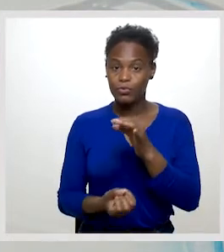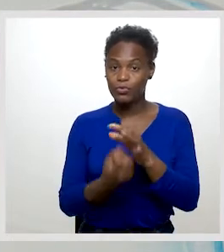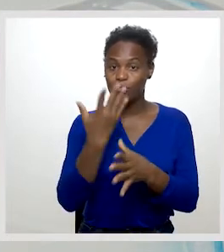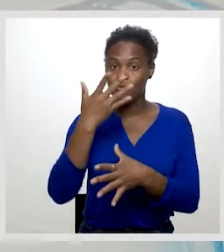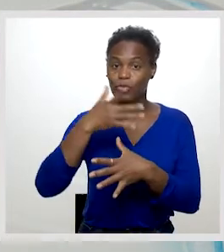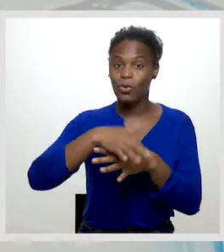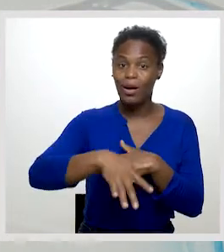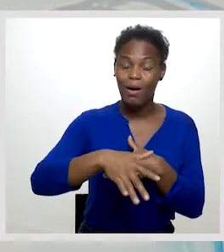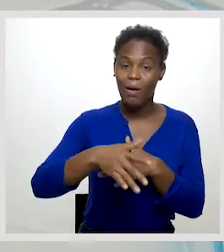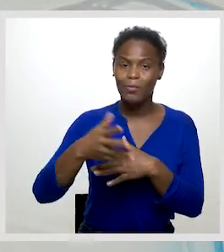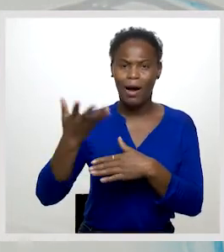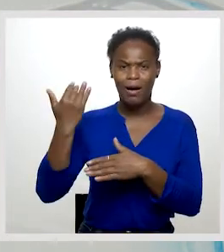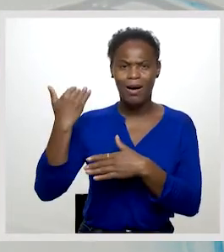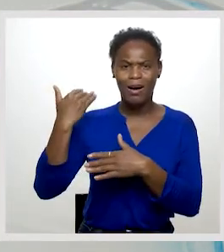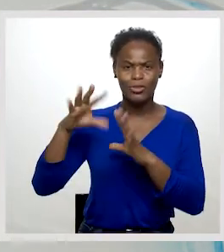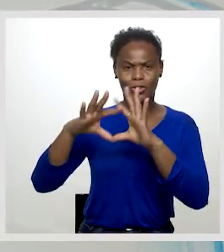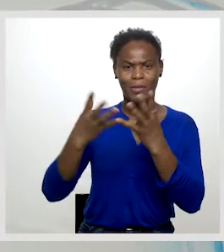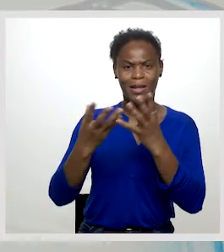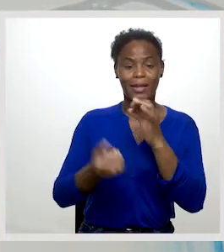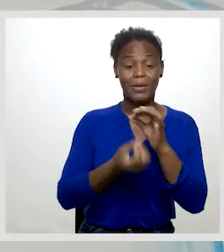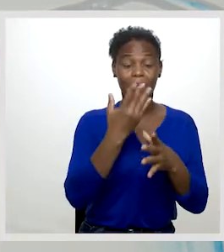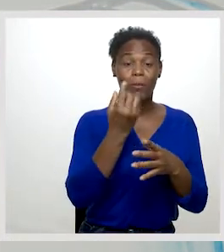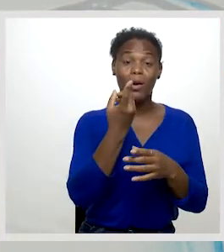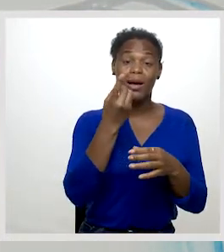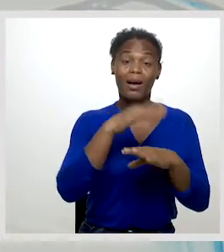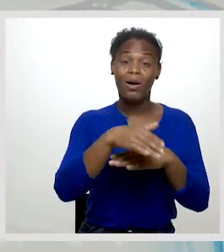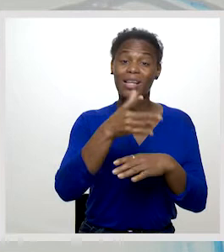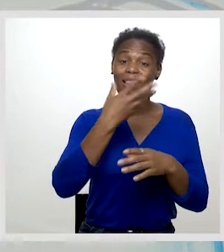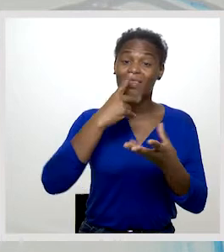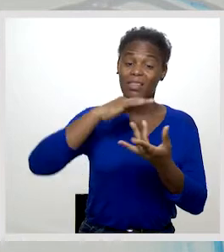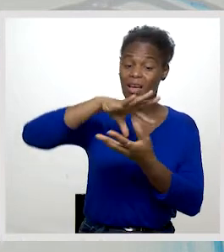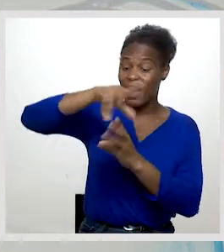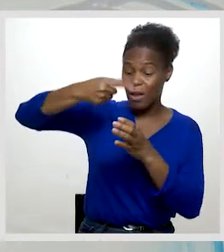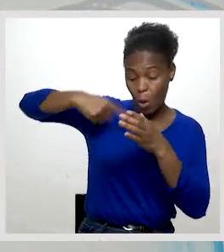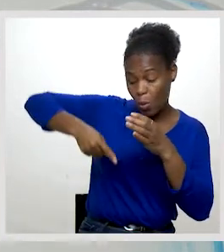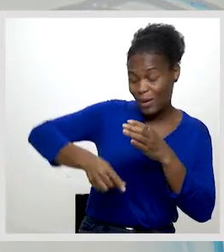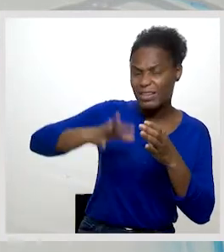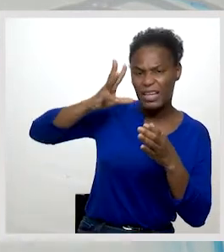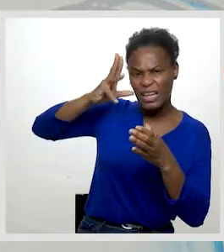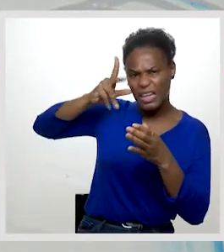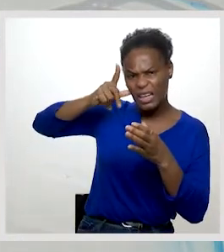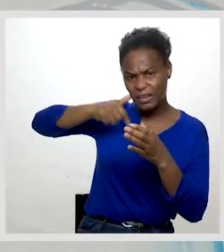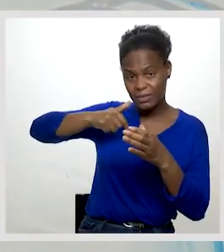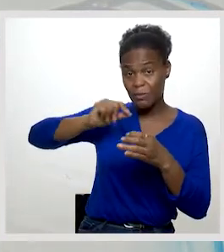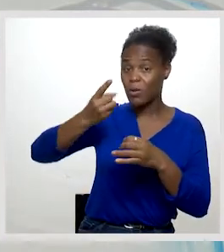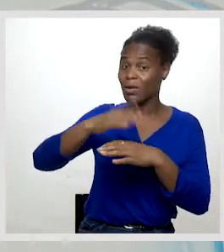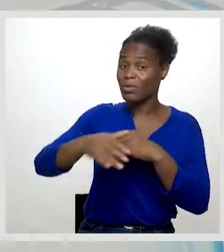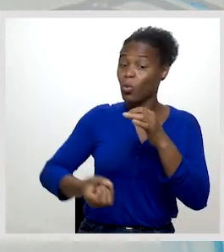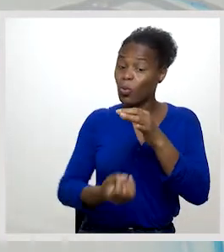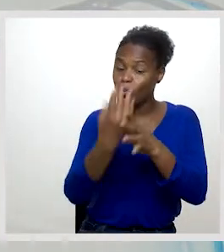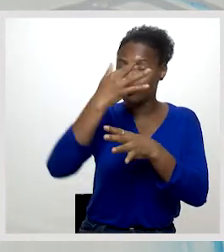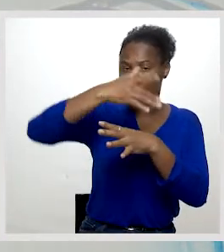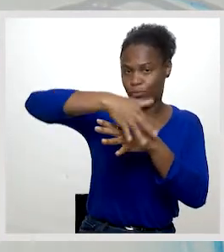geralmente foram provenientes do quê? Do aquecimento interno do planeta. Deu origem a essas